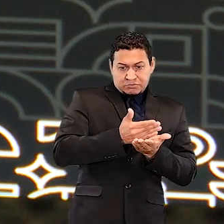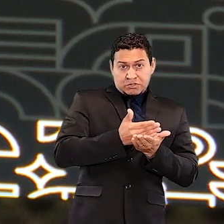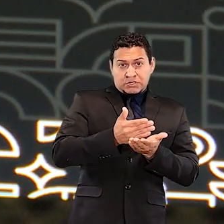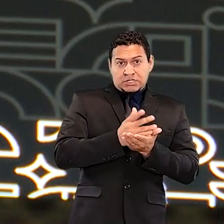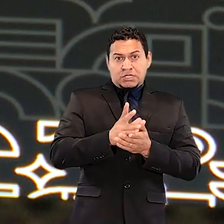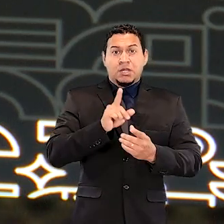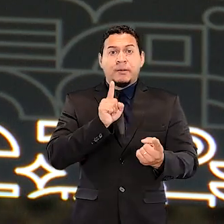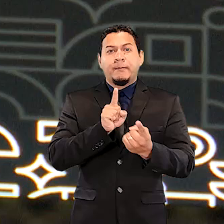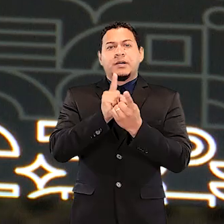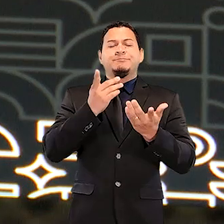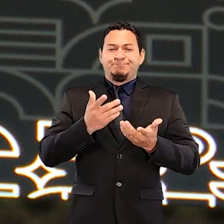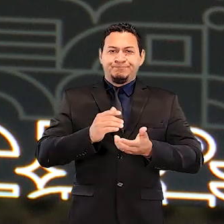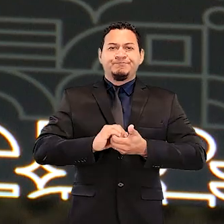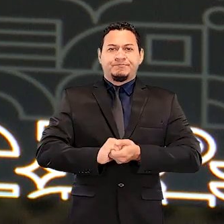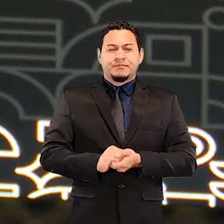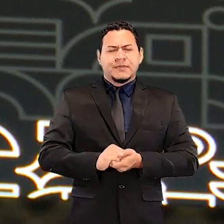saúde,